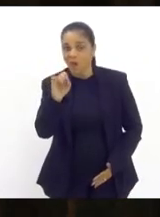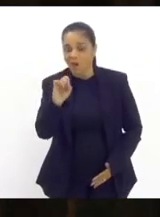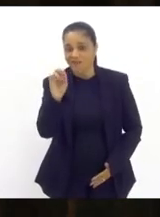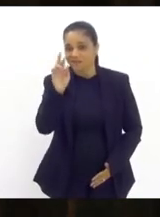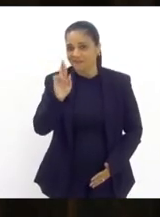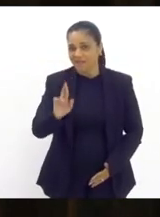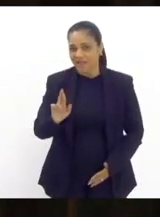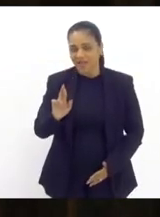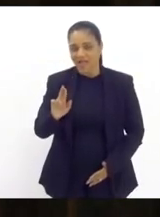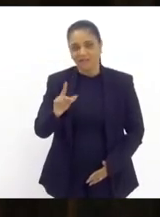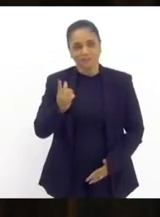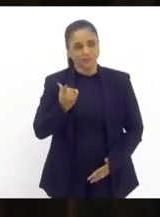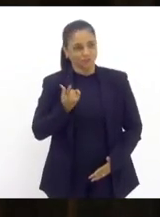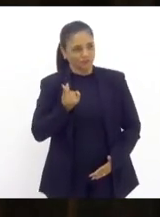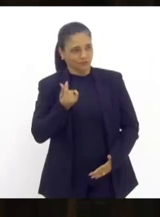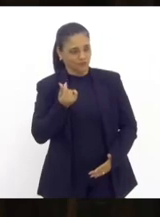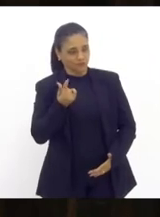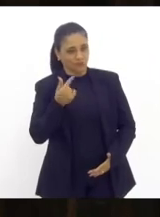Brasil